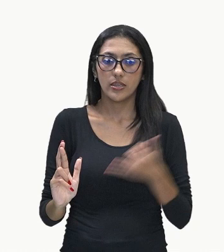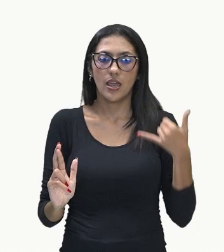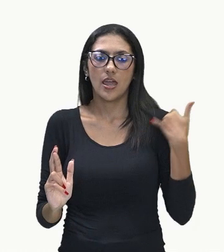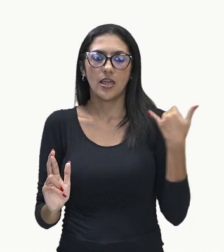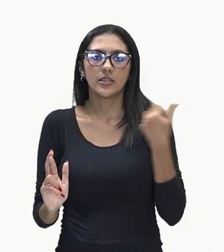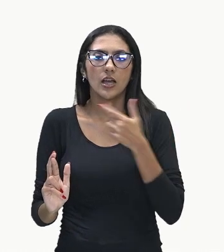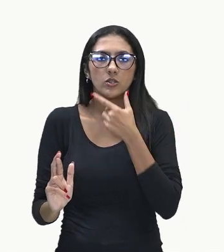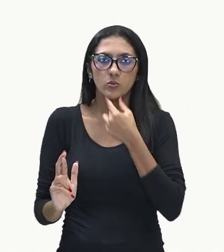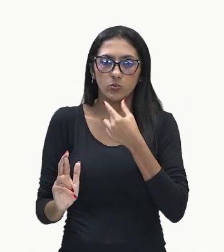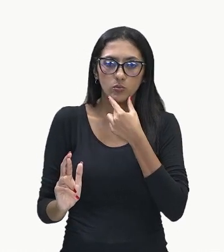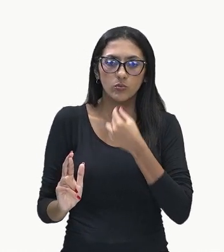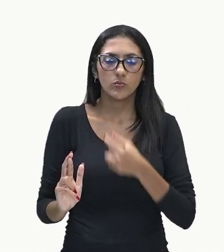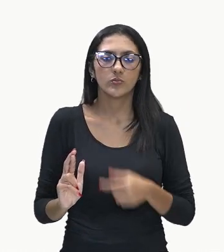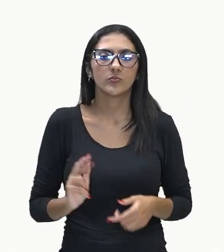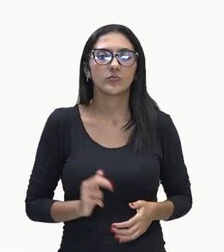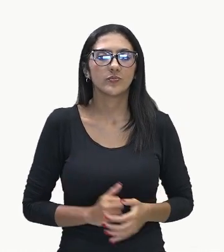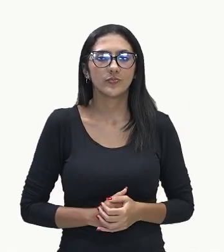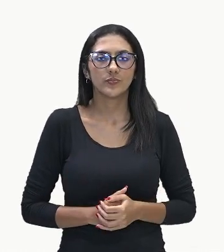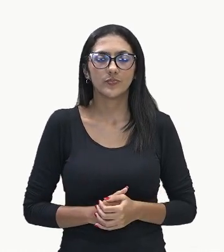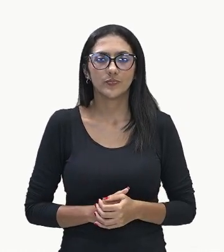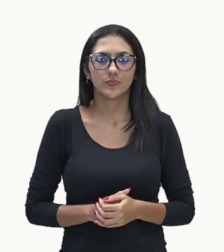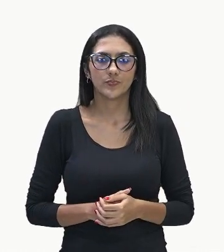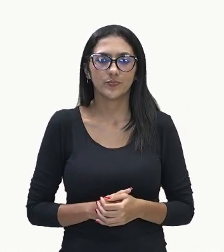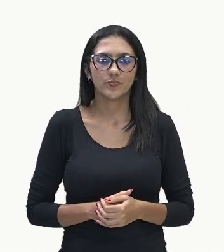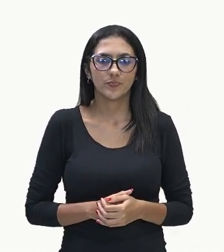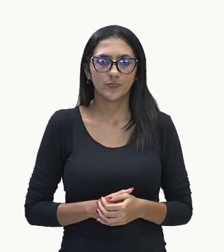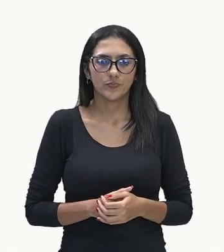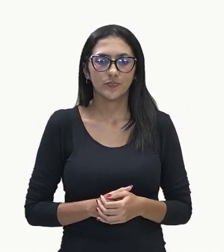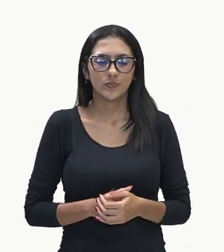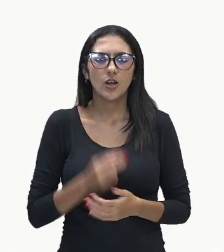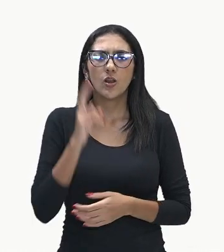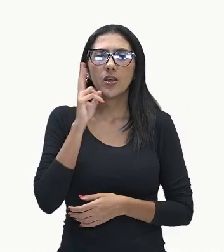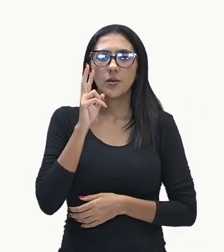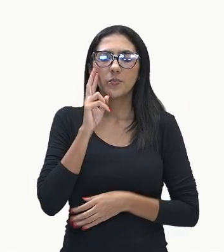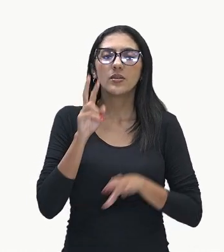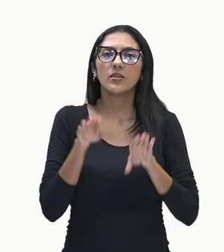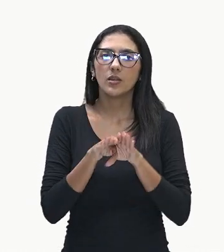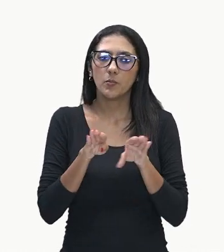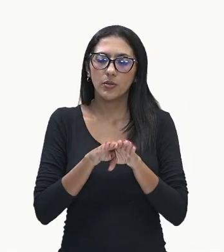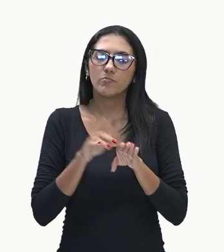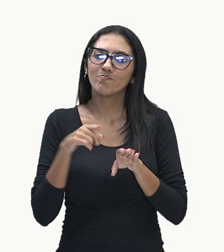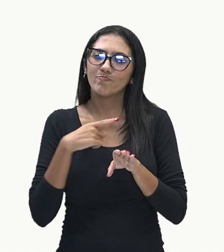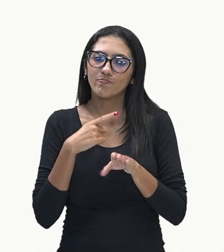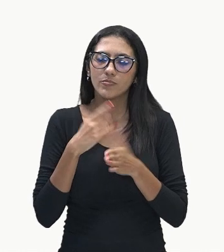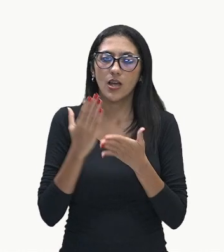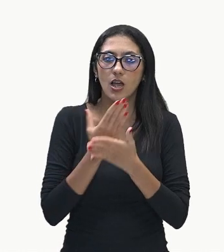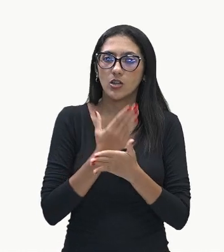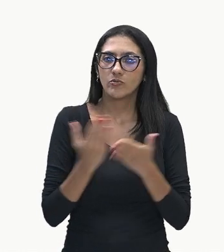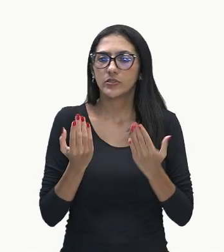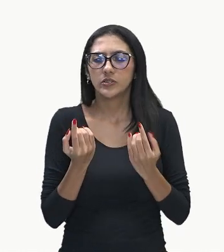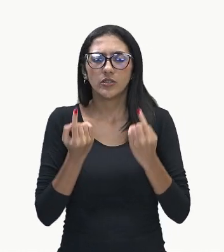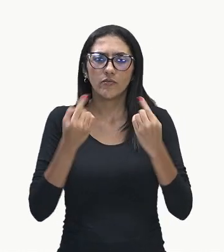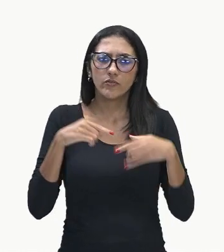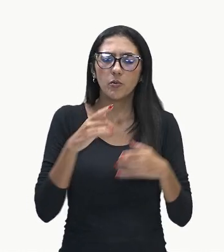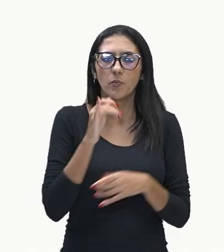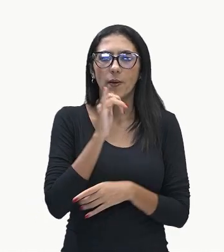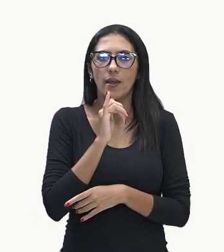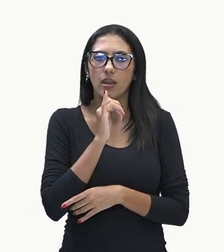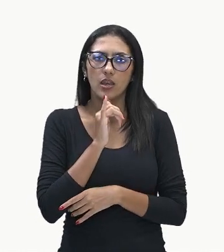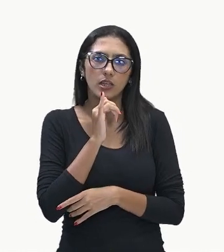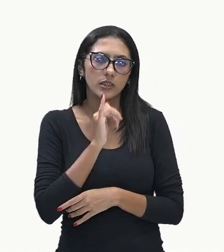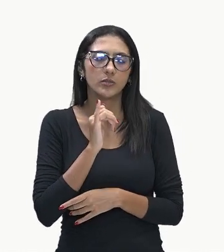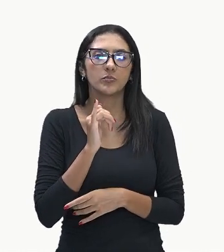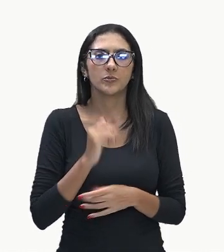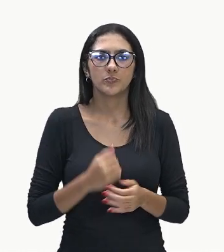aqui, né, lembrei agora de algo, que isso também tem se tornado um desafio, às vezes, na roda ali de amigos. No momento